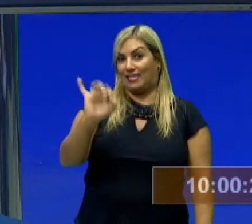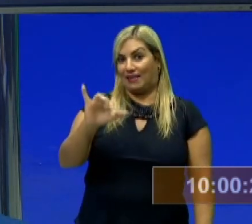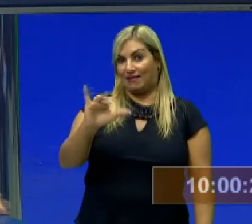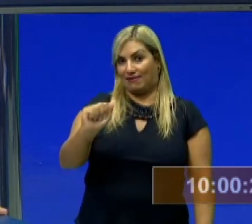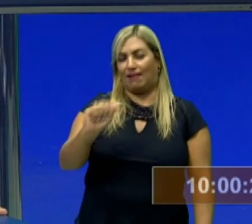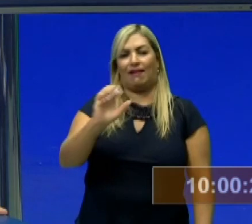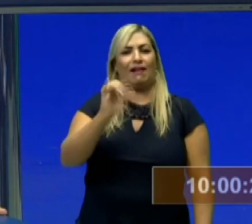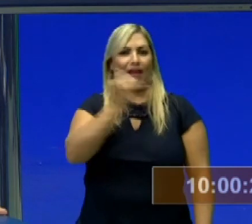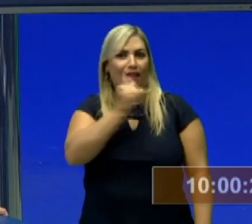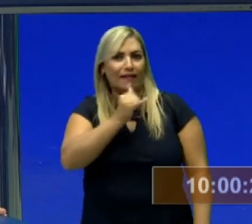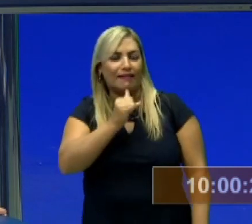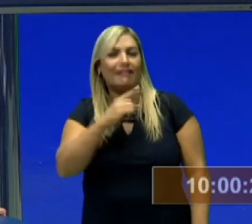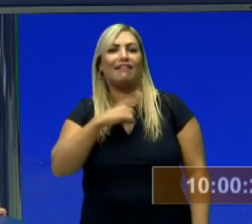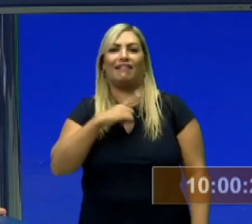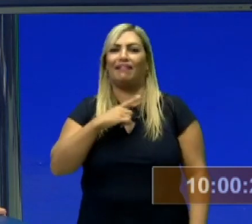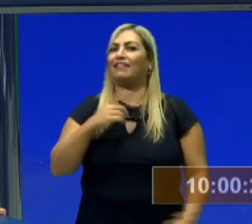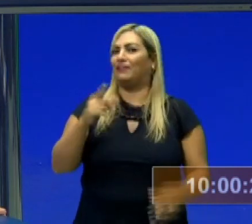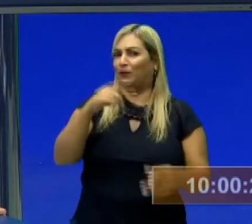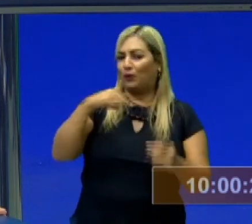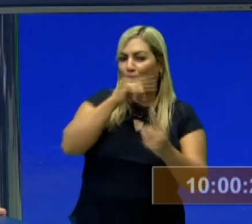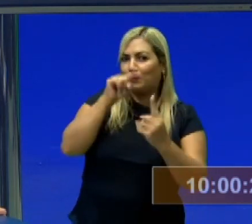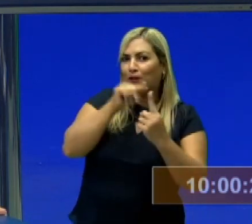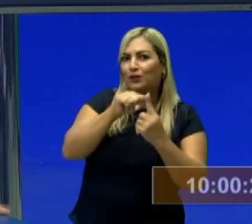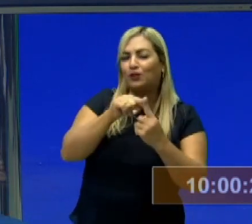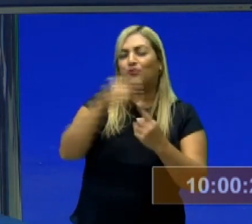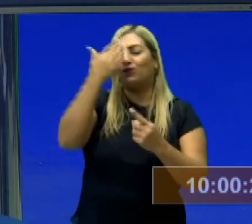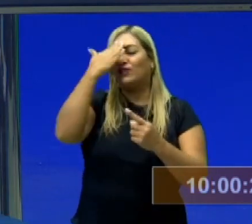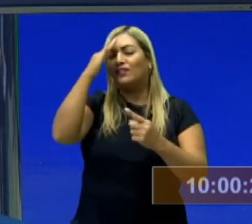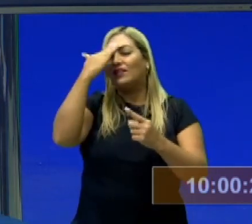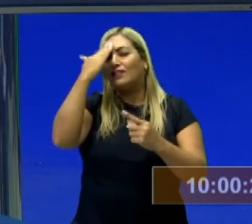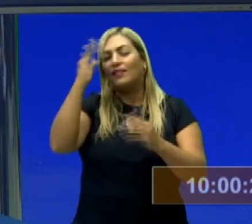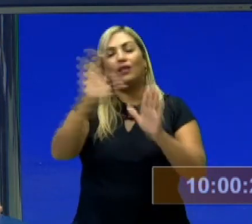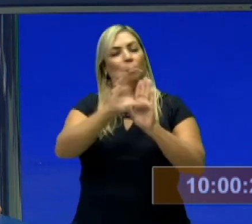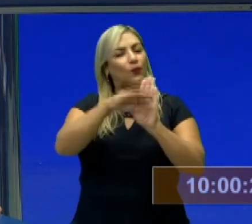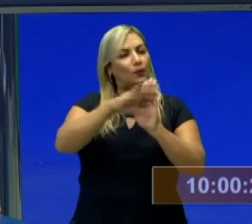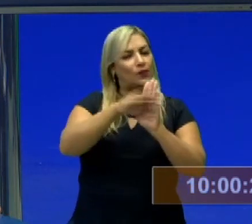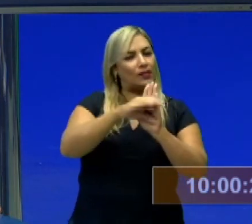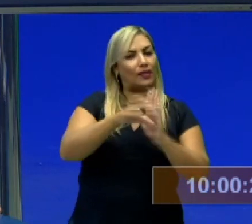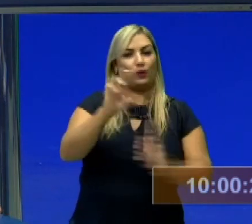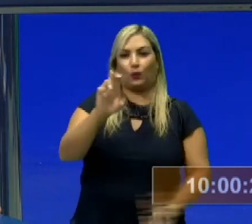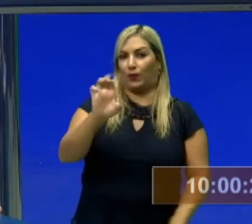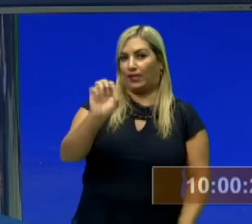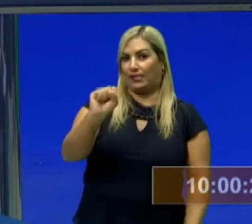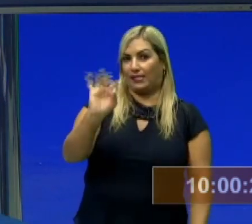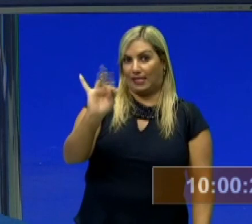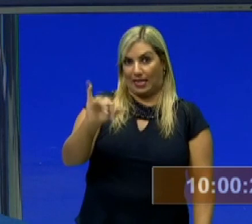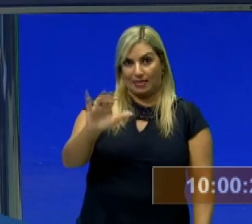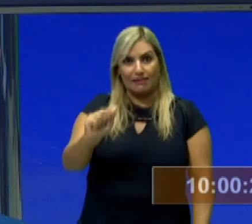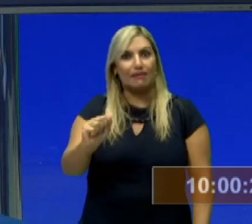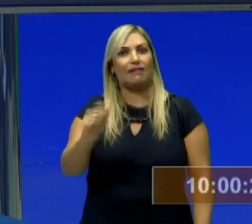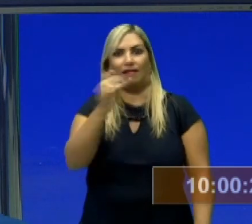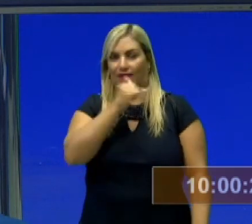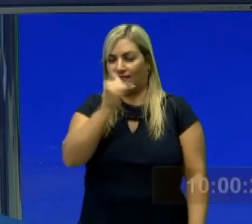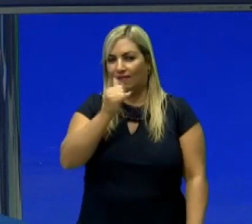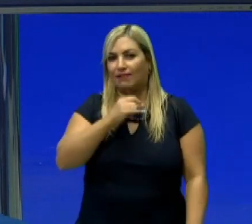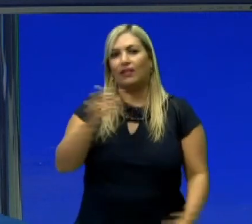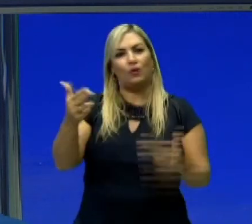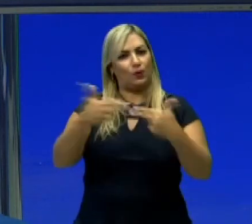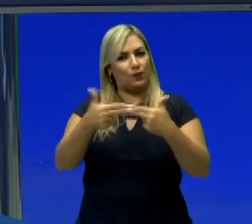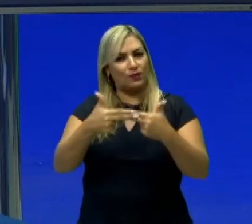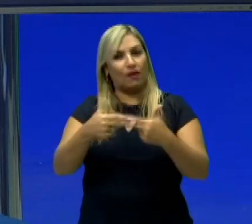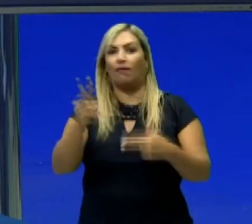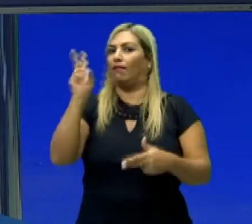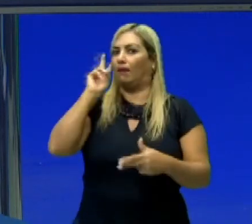galerinha. E aí, olha, a expectativa nossa é compreender o conceito de resistência elétrica e suas aplicações. Lembrando que essas aulas são